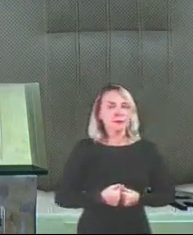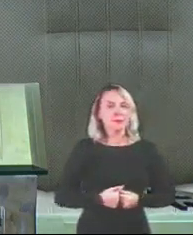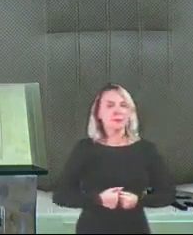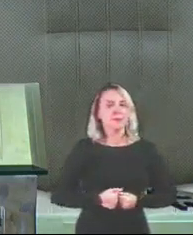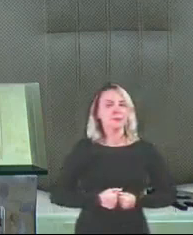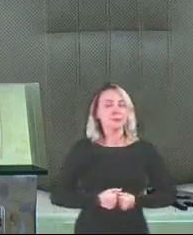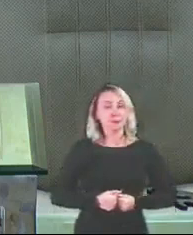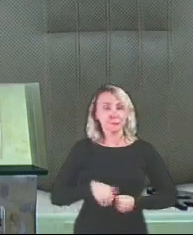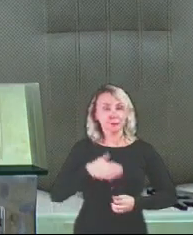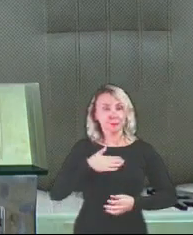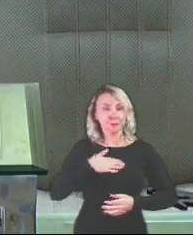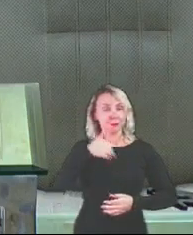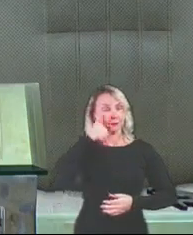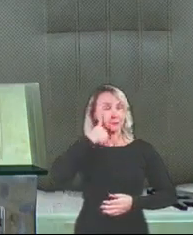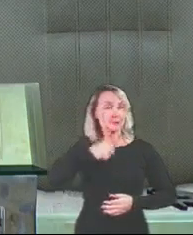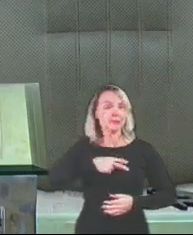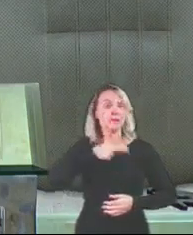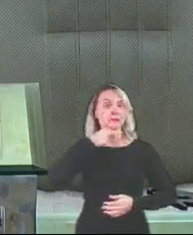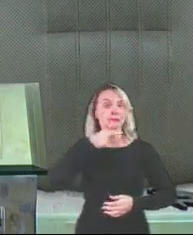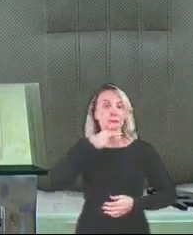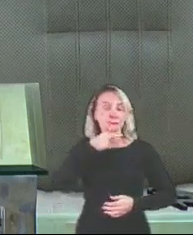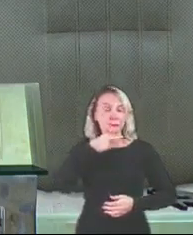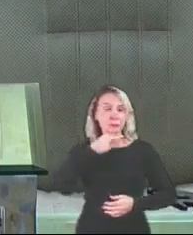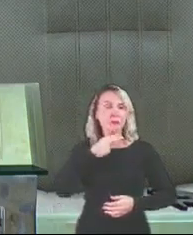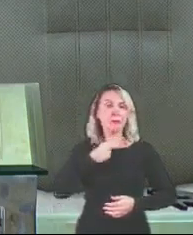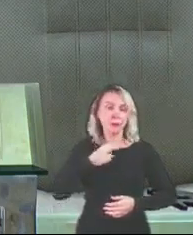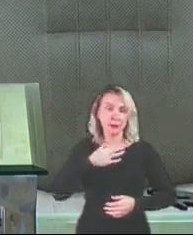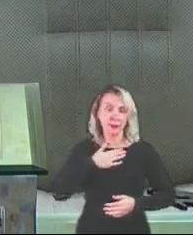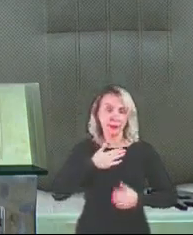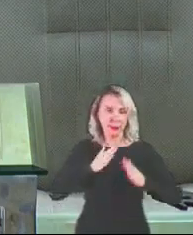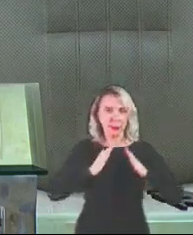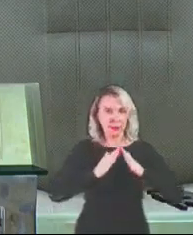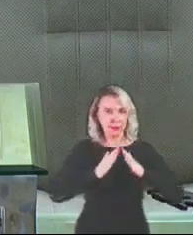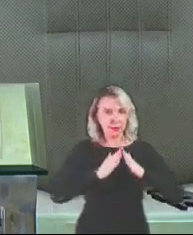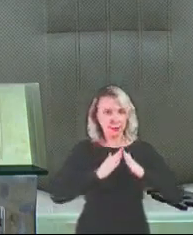a minha neta estava em nossa casa